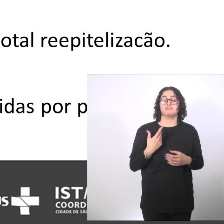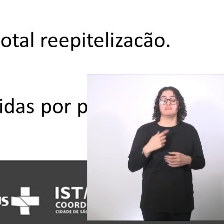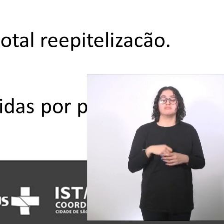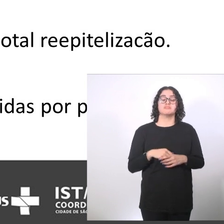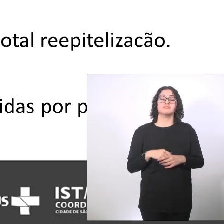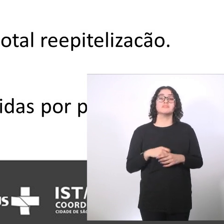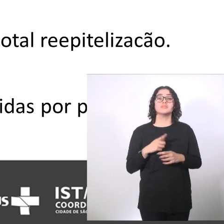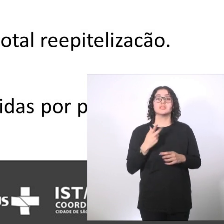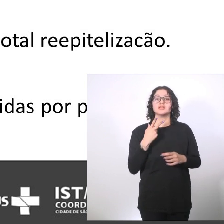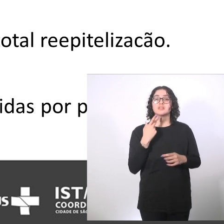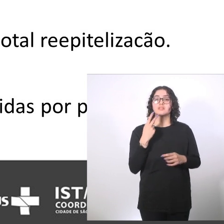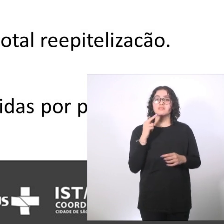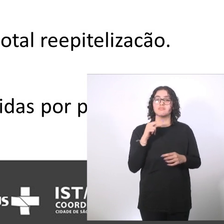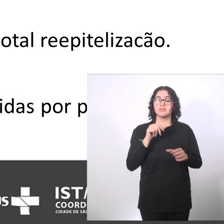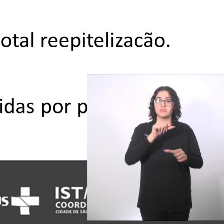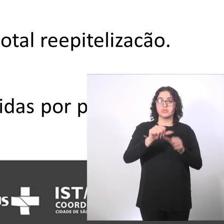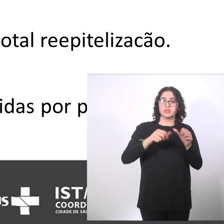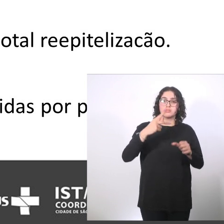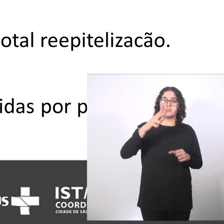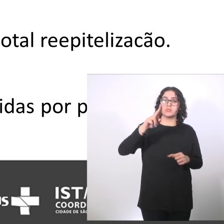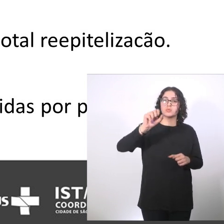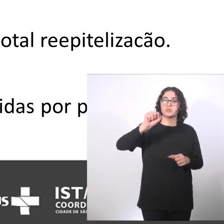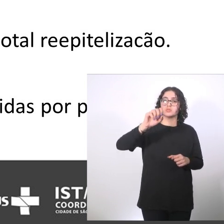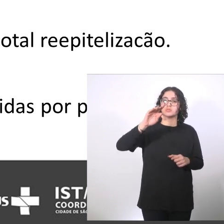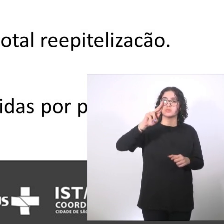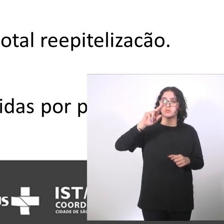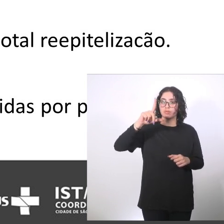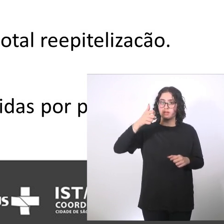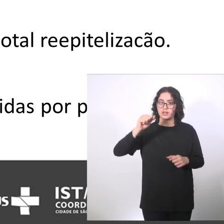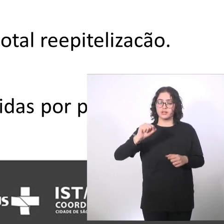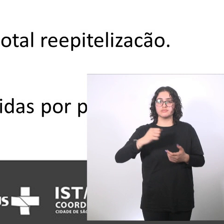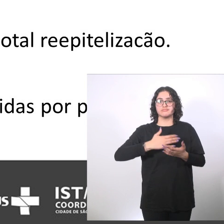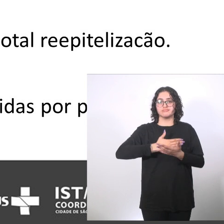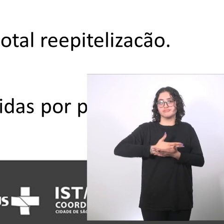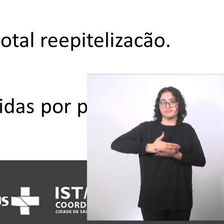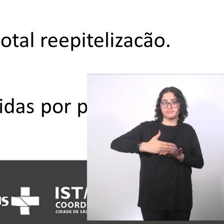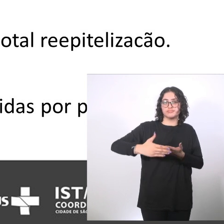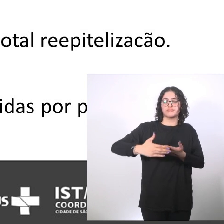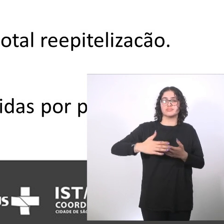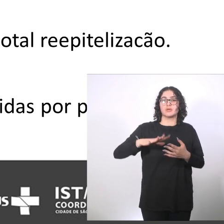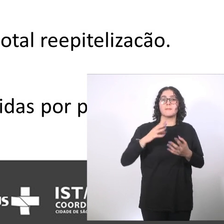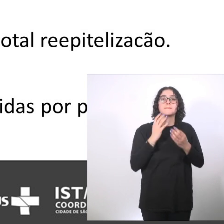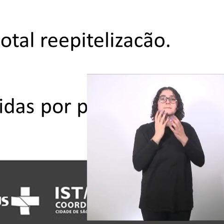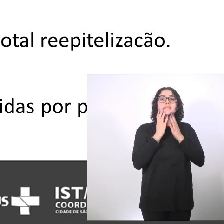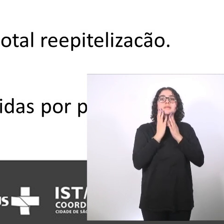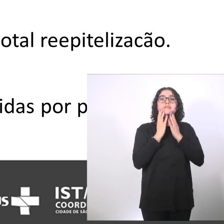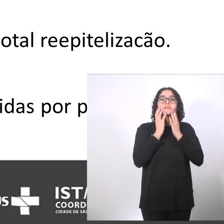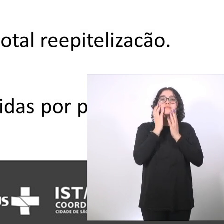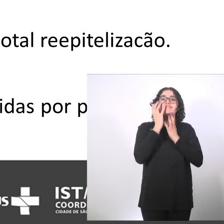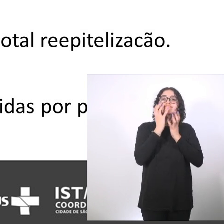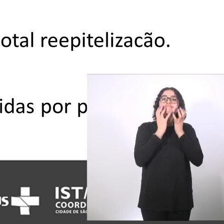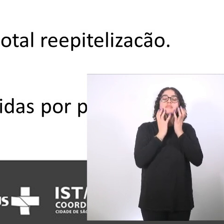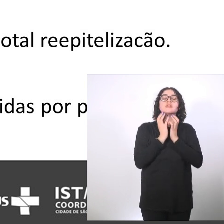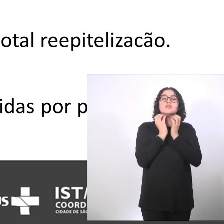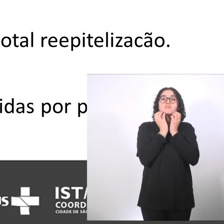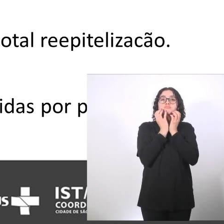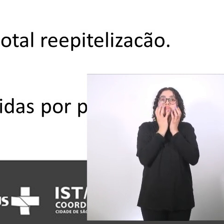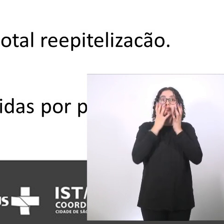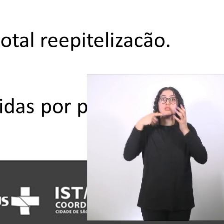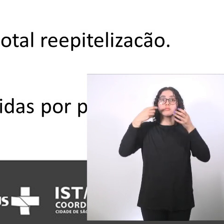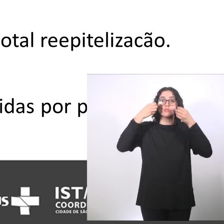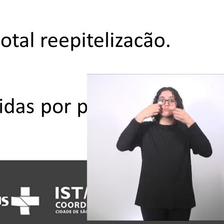se transformam em pústulas, que costumam começar na face e se espalham para outras partes do